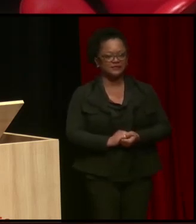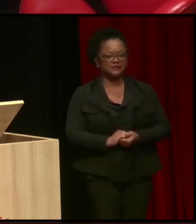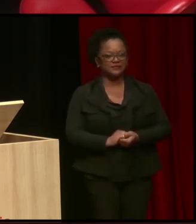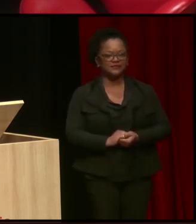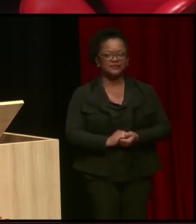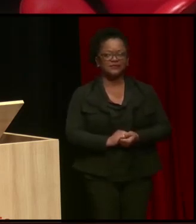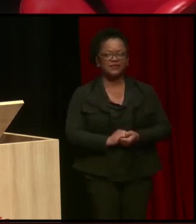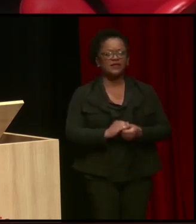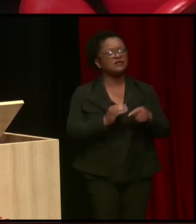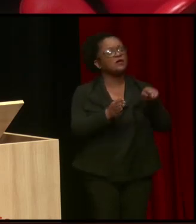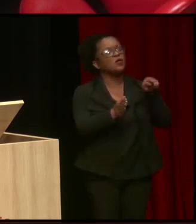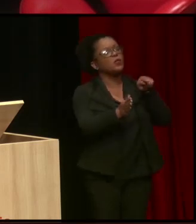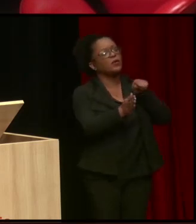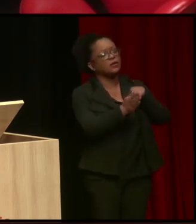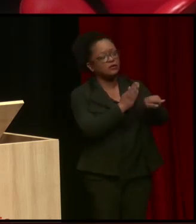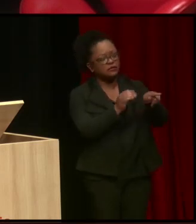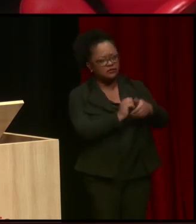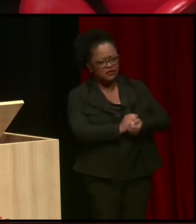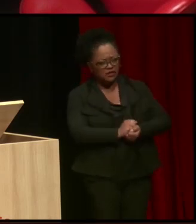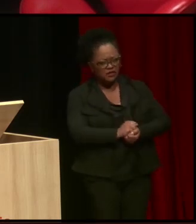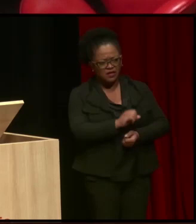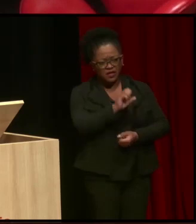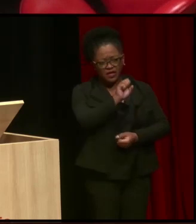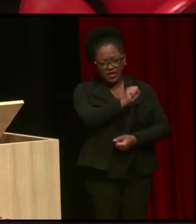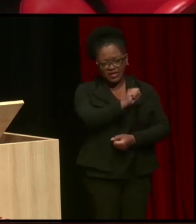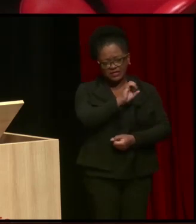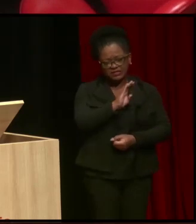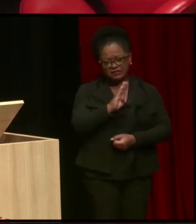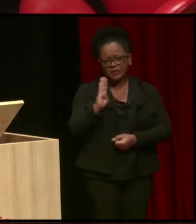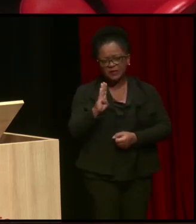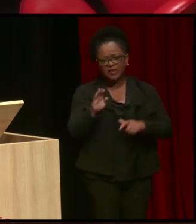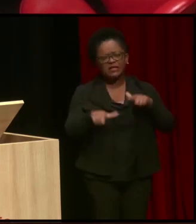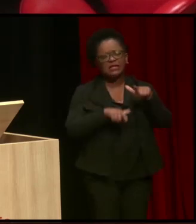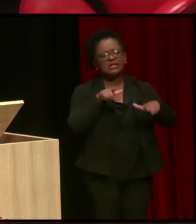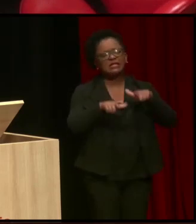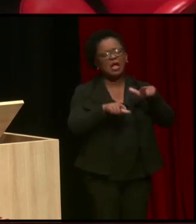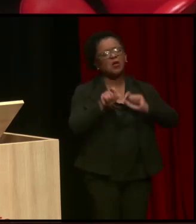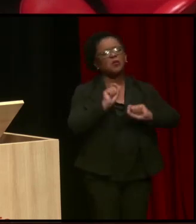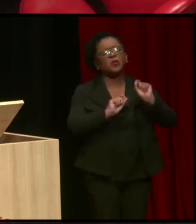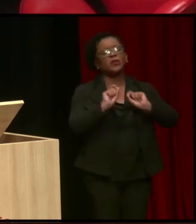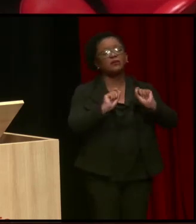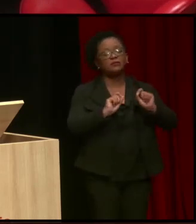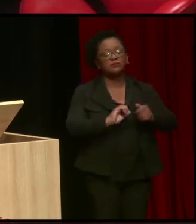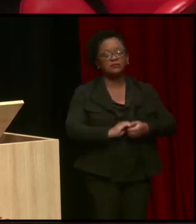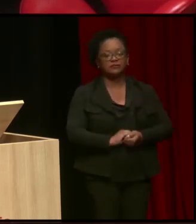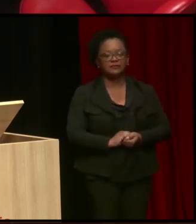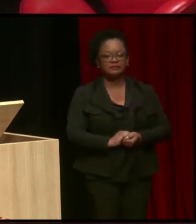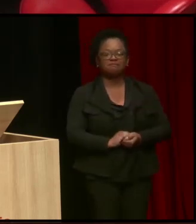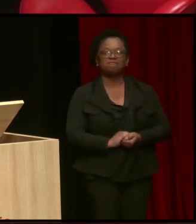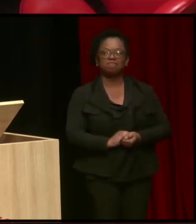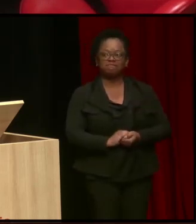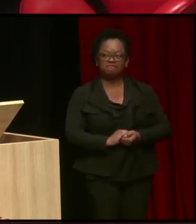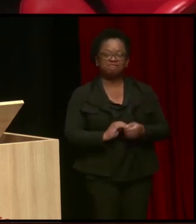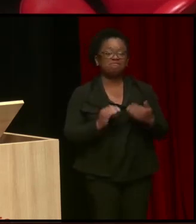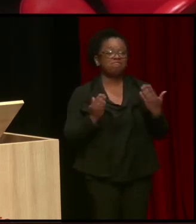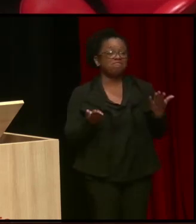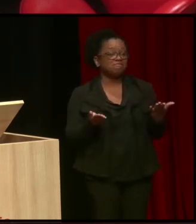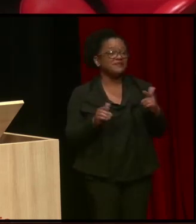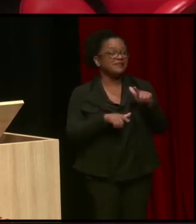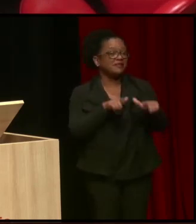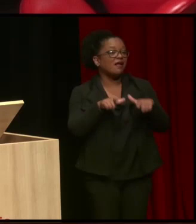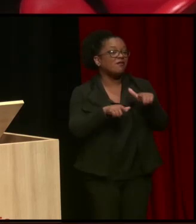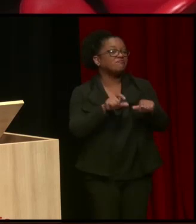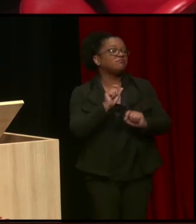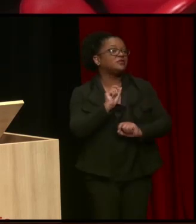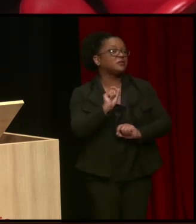Se eu perguntasse para vocês, Sociedade Bíblica, mexe com o que esse negócio aí? Qual é a resposta? Mexe com o que?